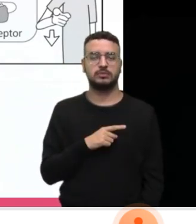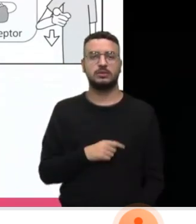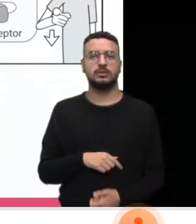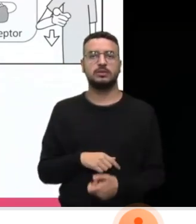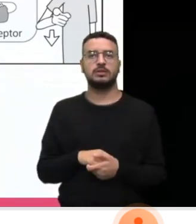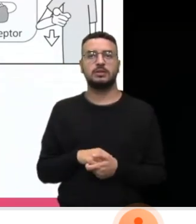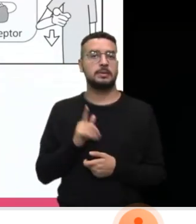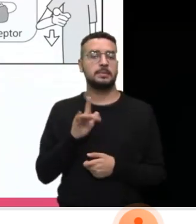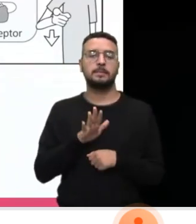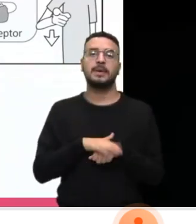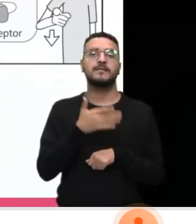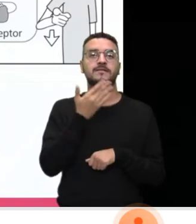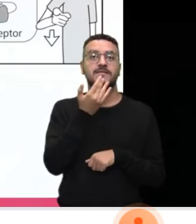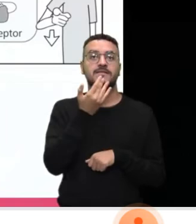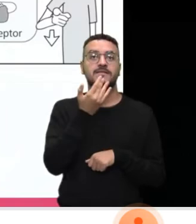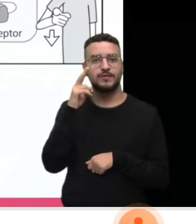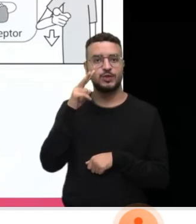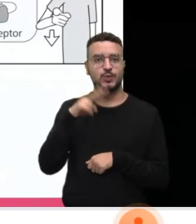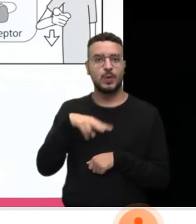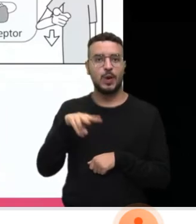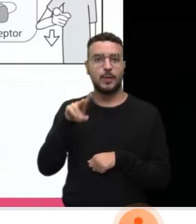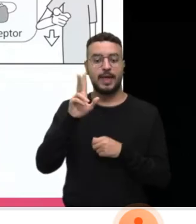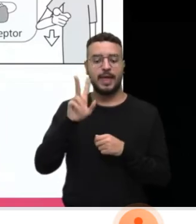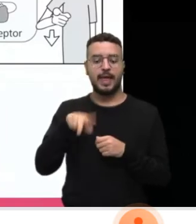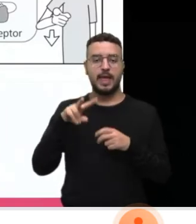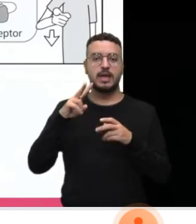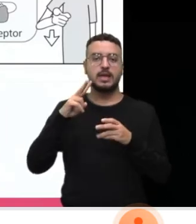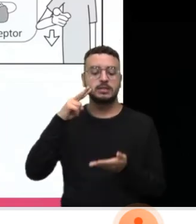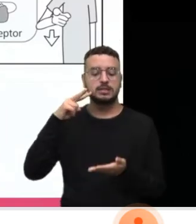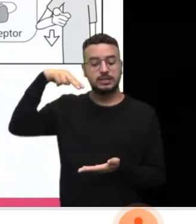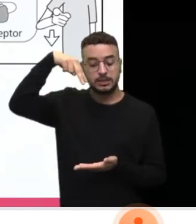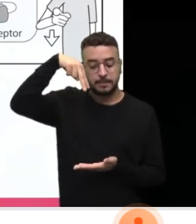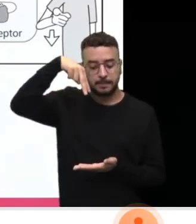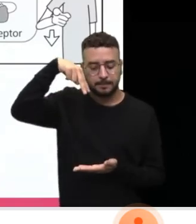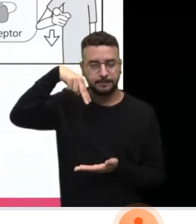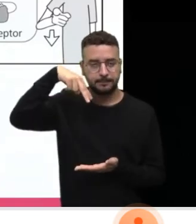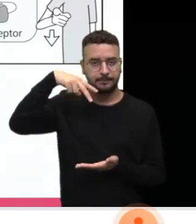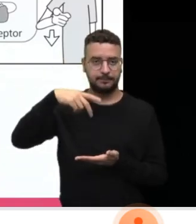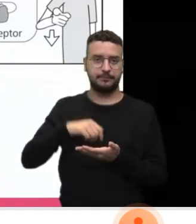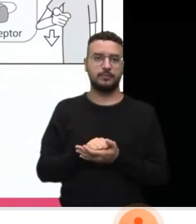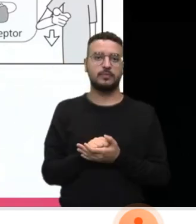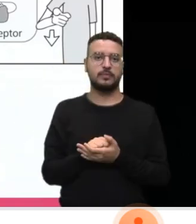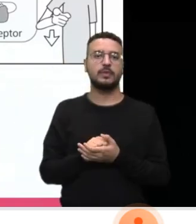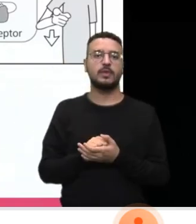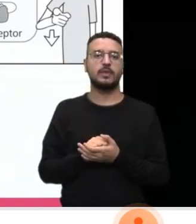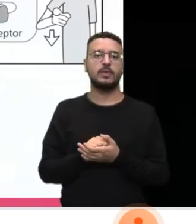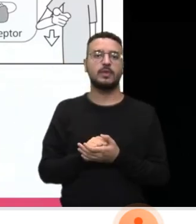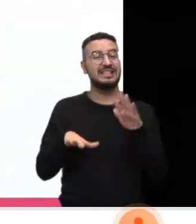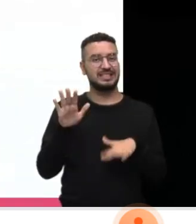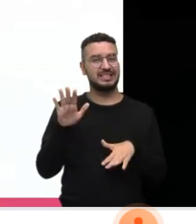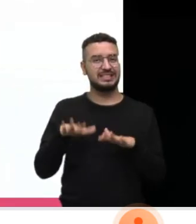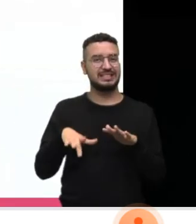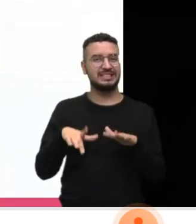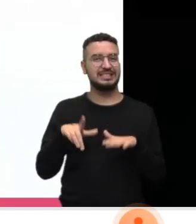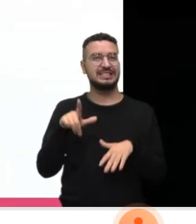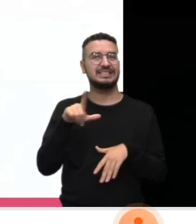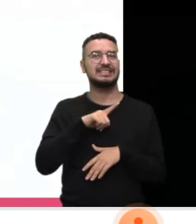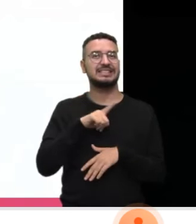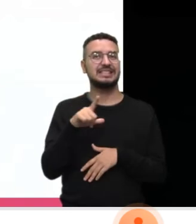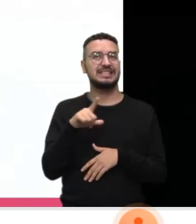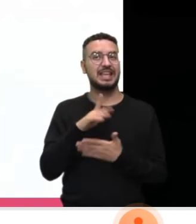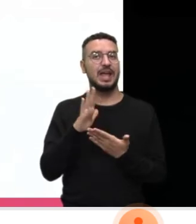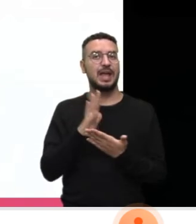fácil a gente sinalizando assim. No entanto, ocorrem algumas sinalizações quando o referente